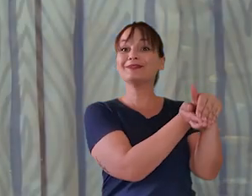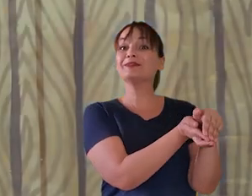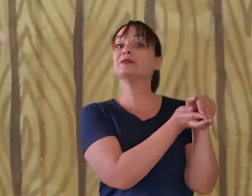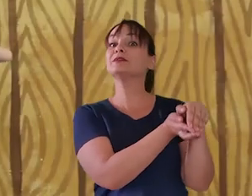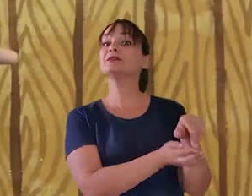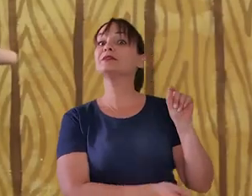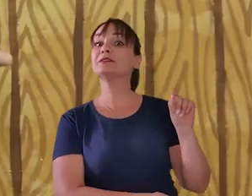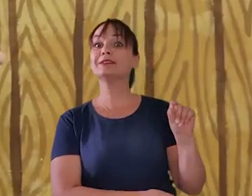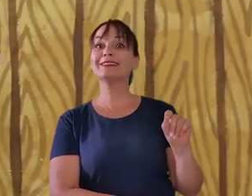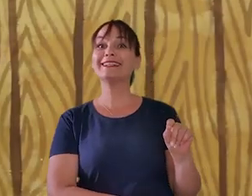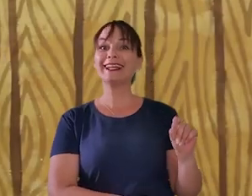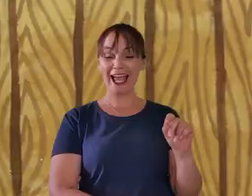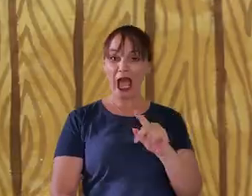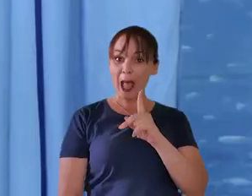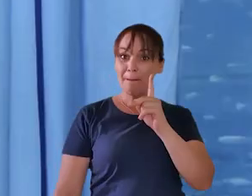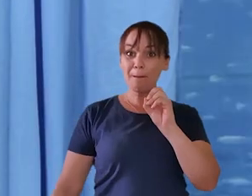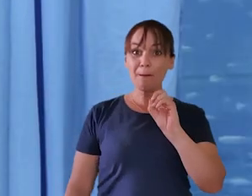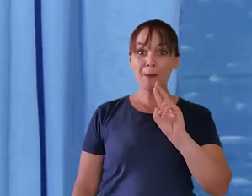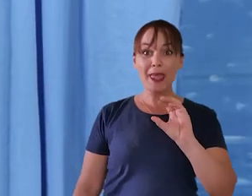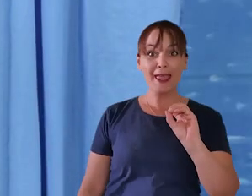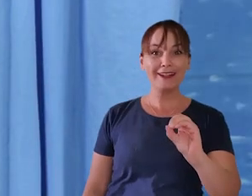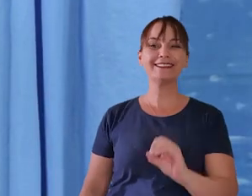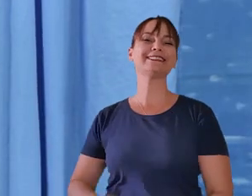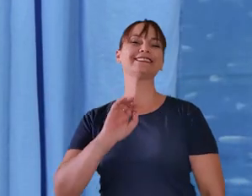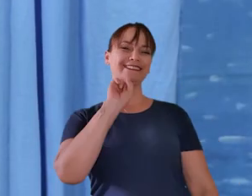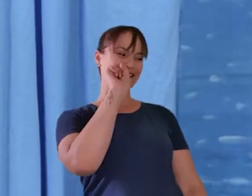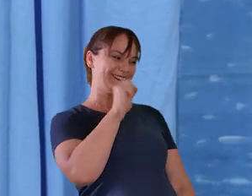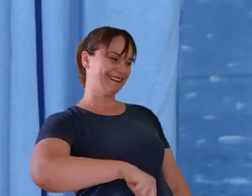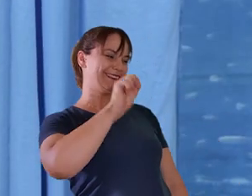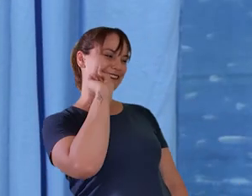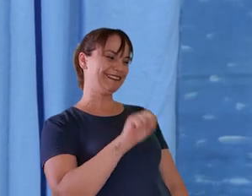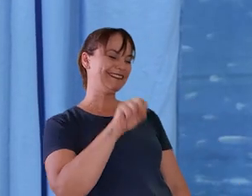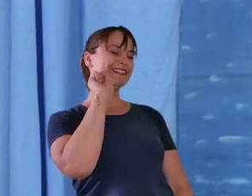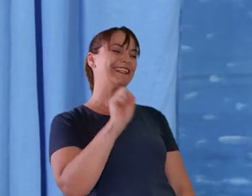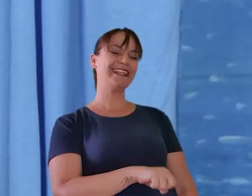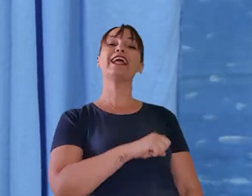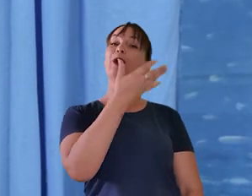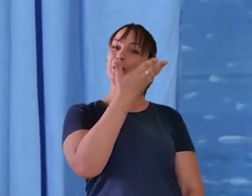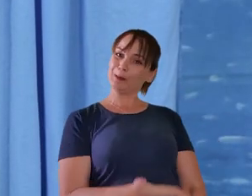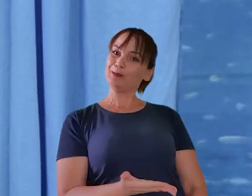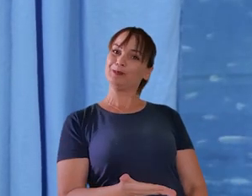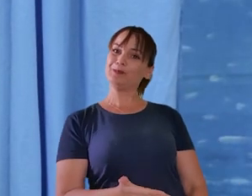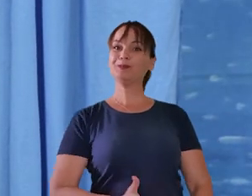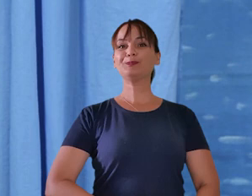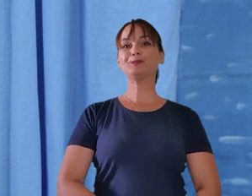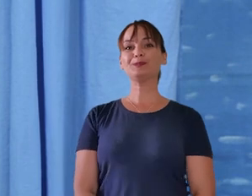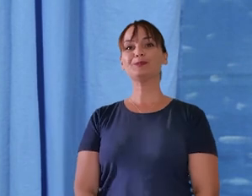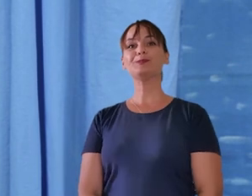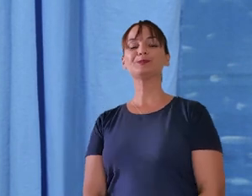três! Pedro! Isso mesmo, o Pedro!